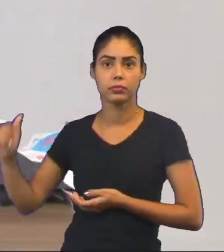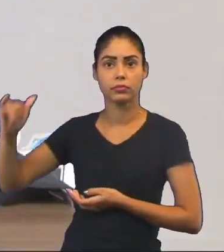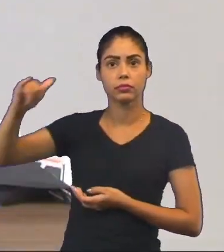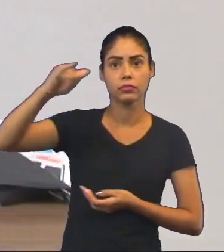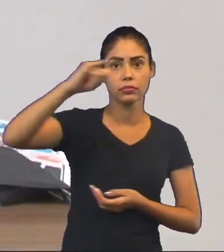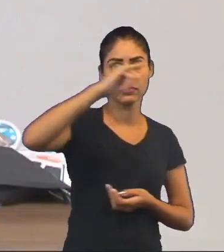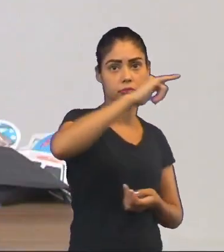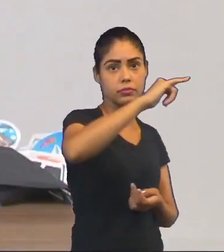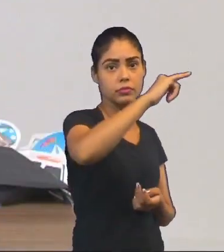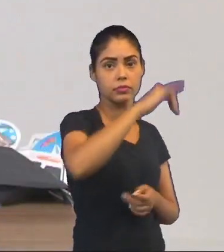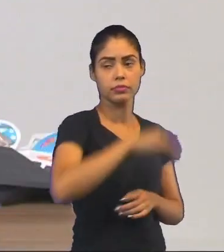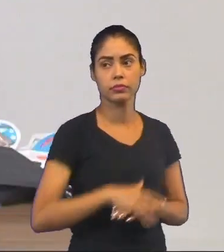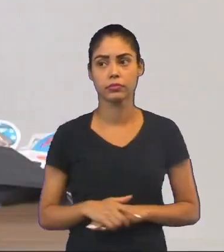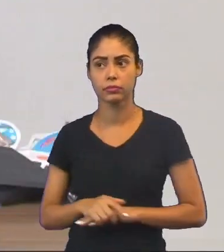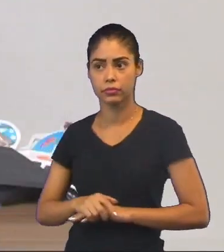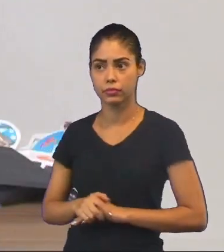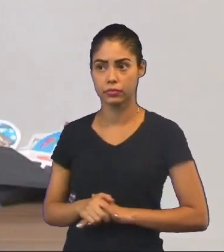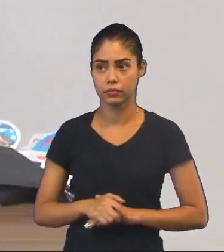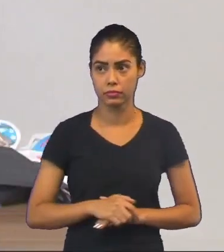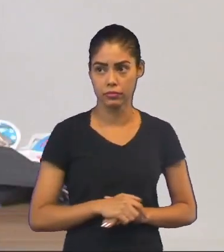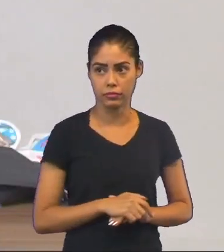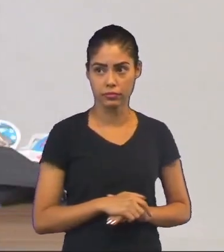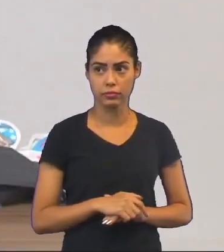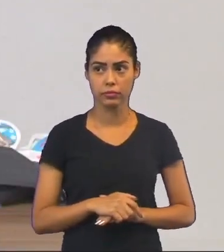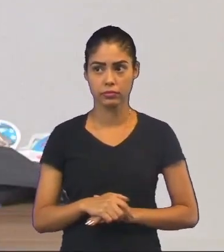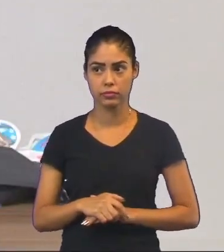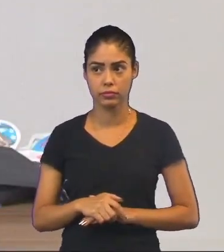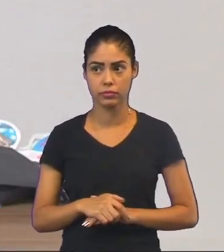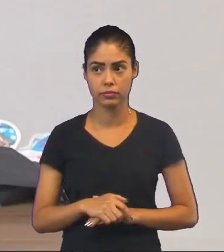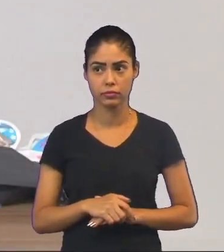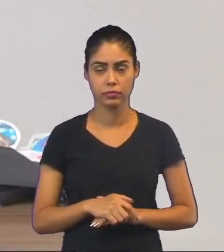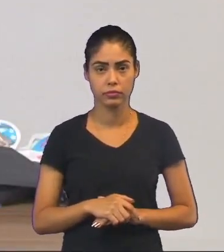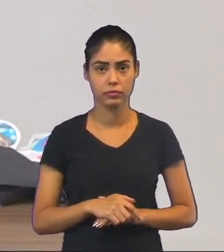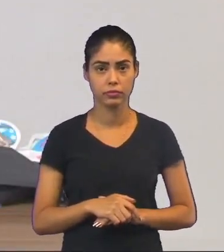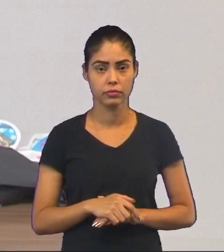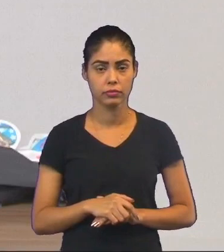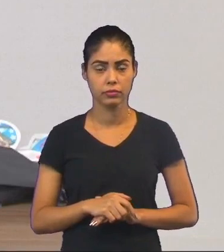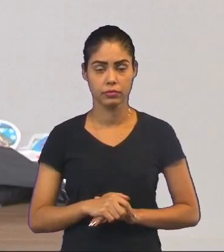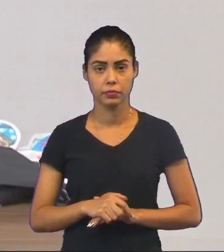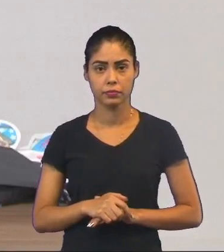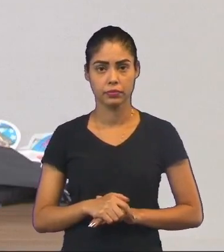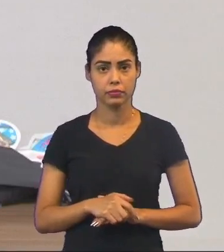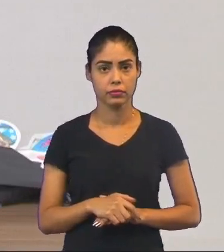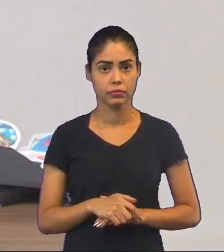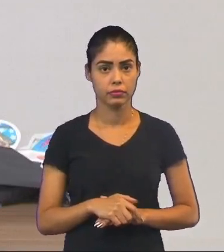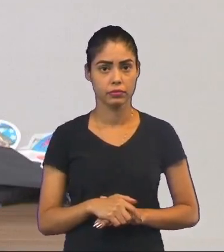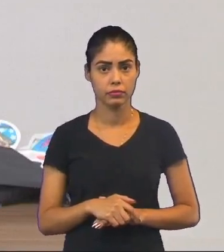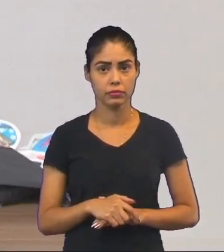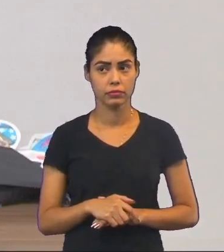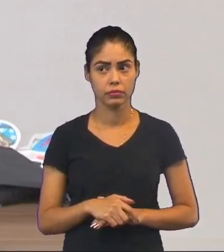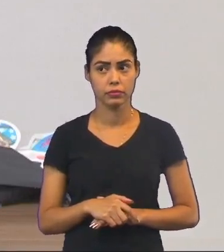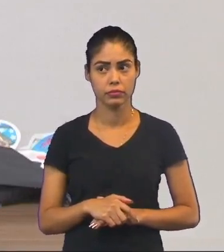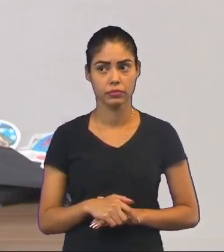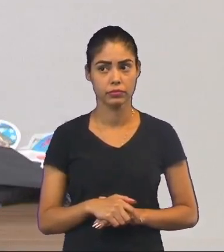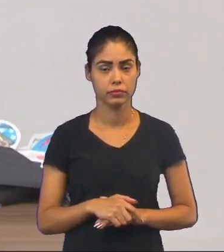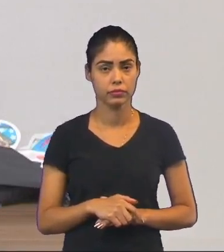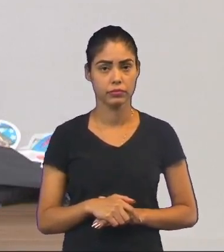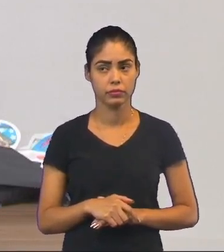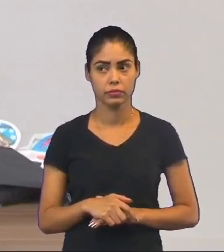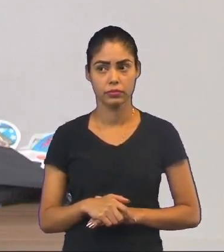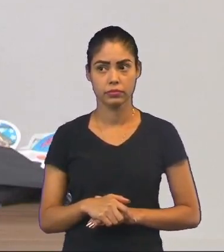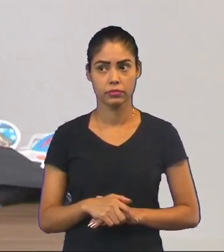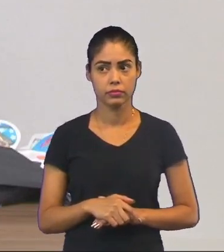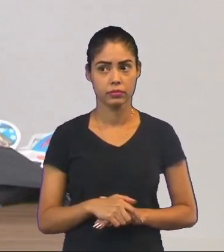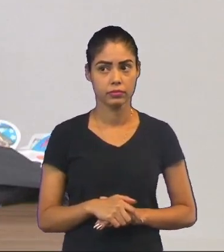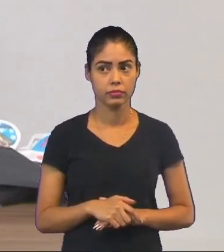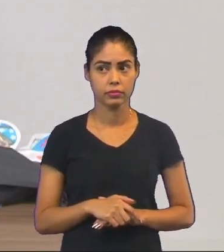de transporte aéreo. Então, vou colocá-lo bem aqui, certo? É o